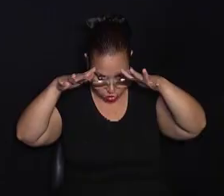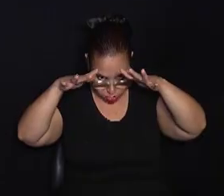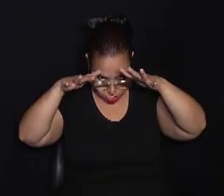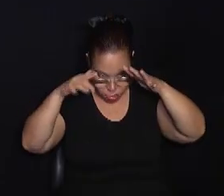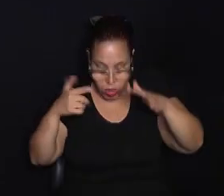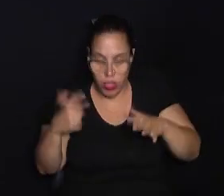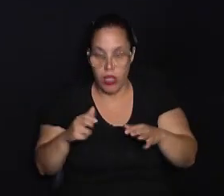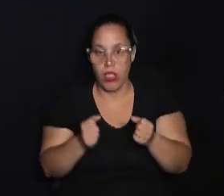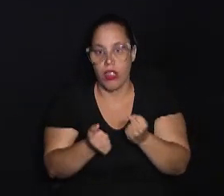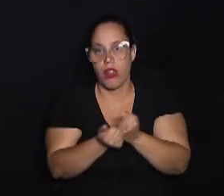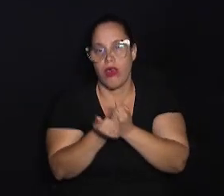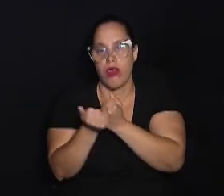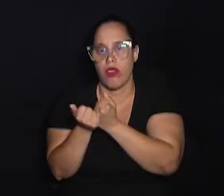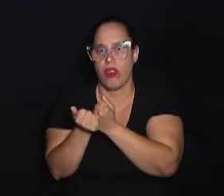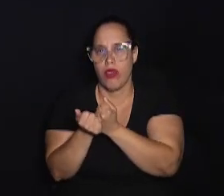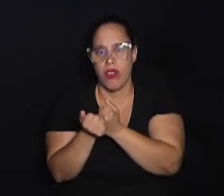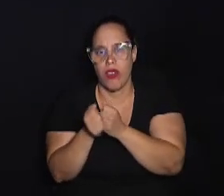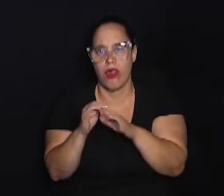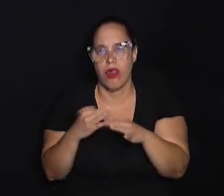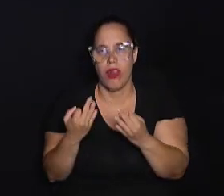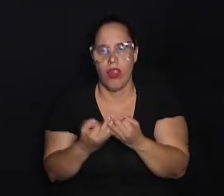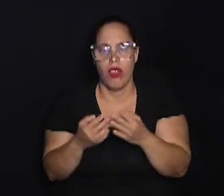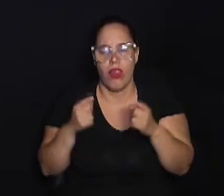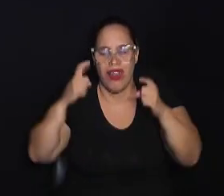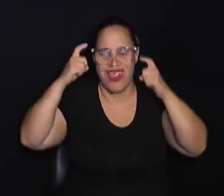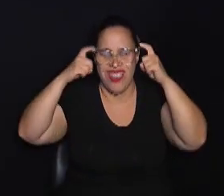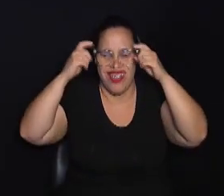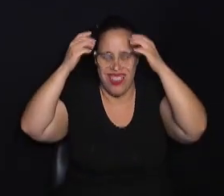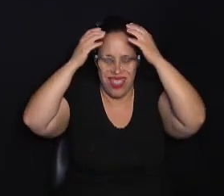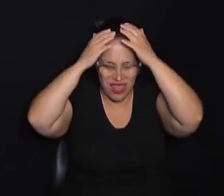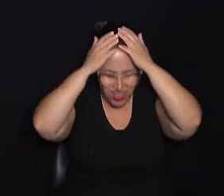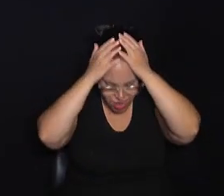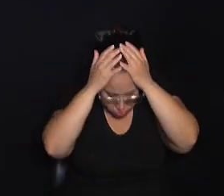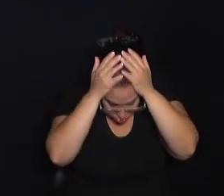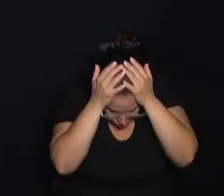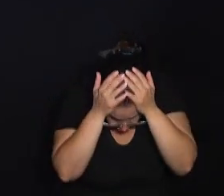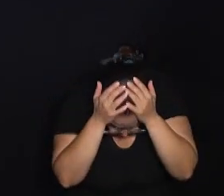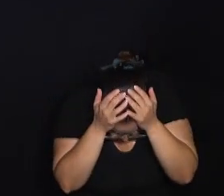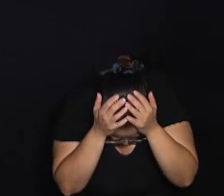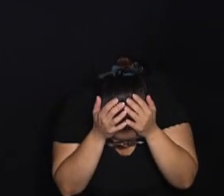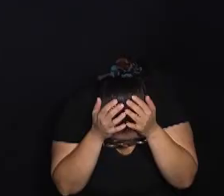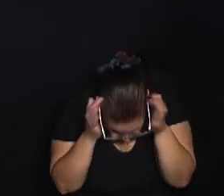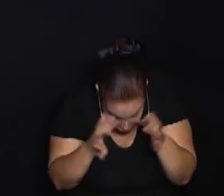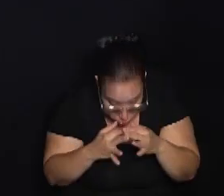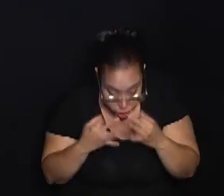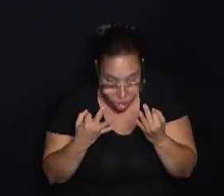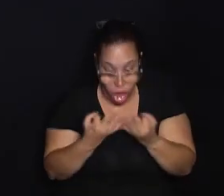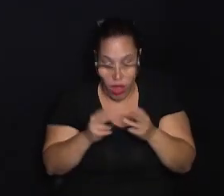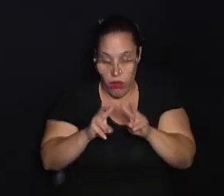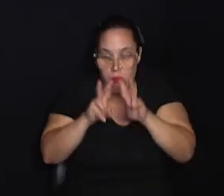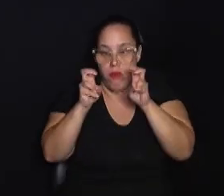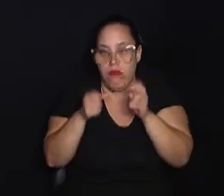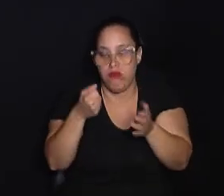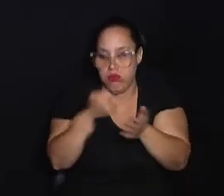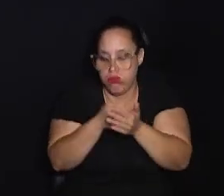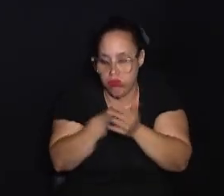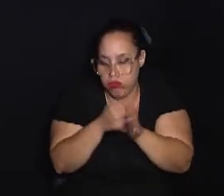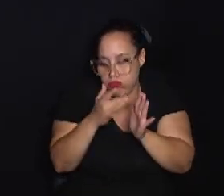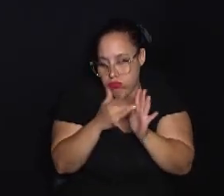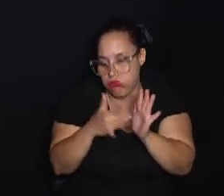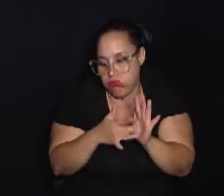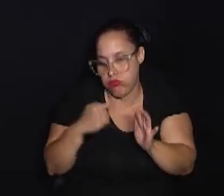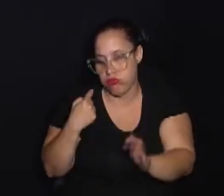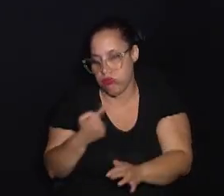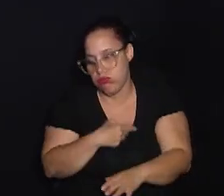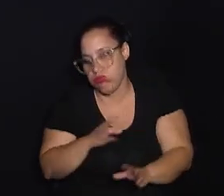tenham suporte. E as famílias estão desesperadas por isso. Então esse foi um tema que a gente tem pautado muito